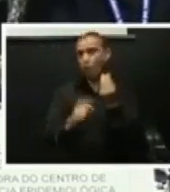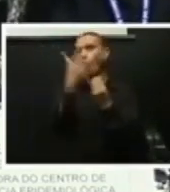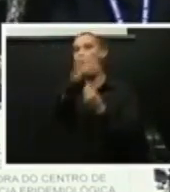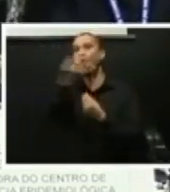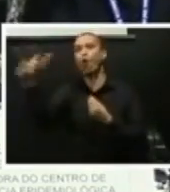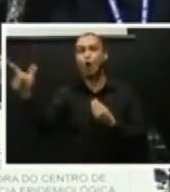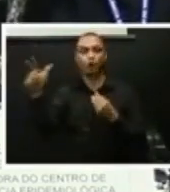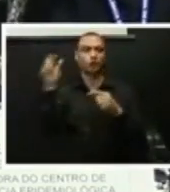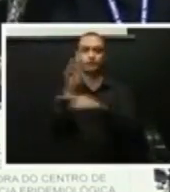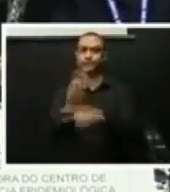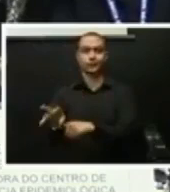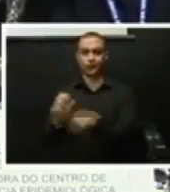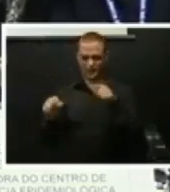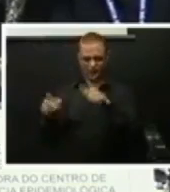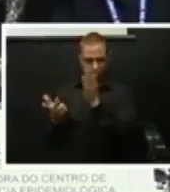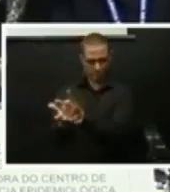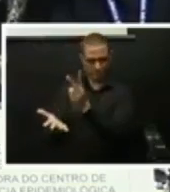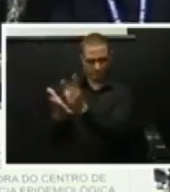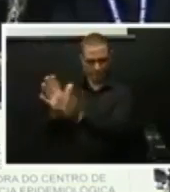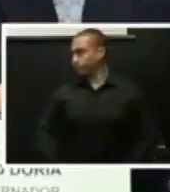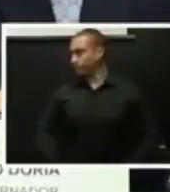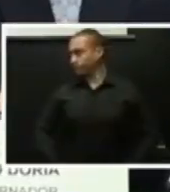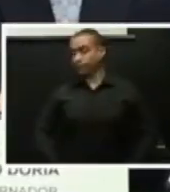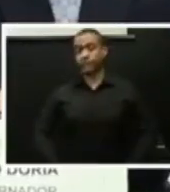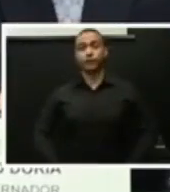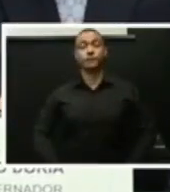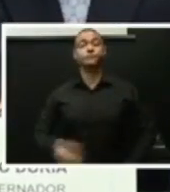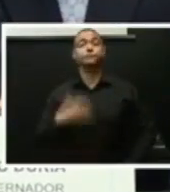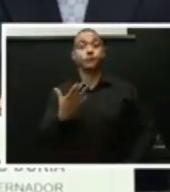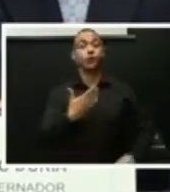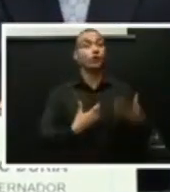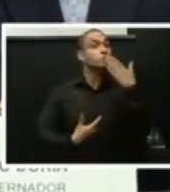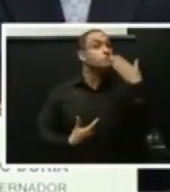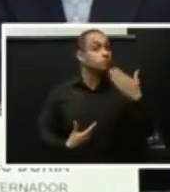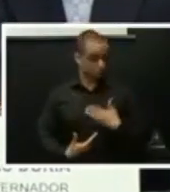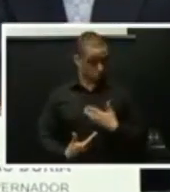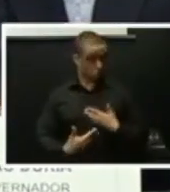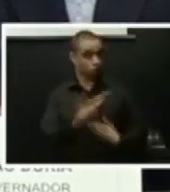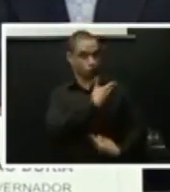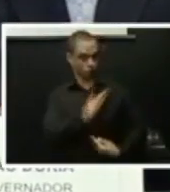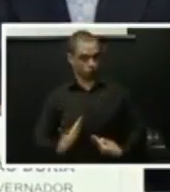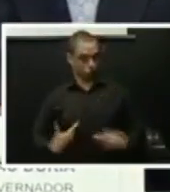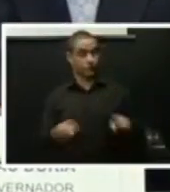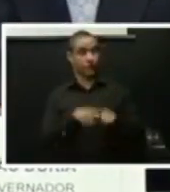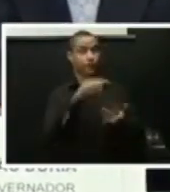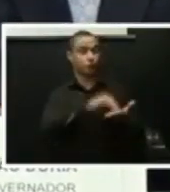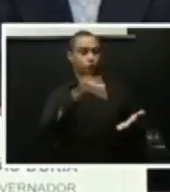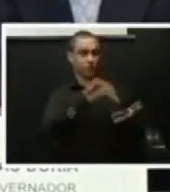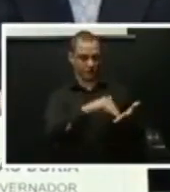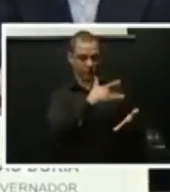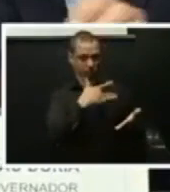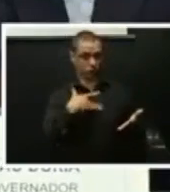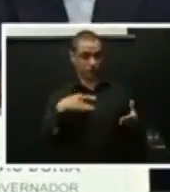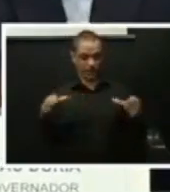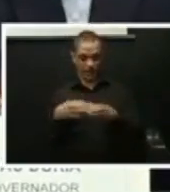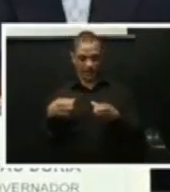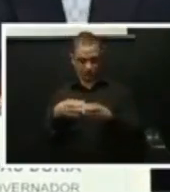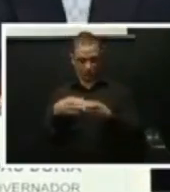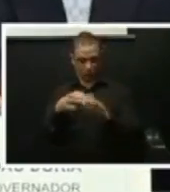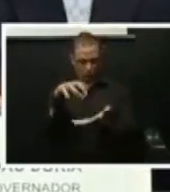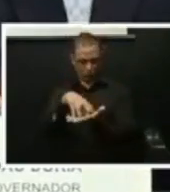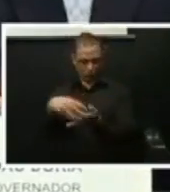outras viroses que não aquelas que são cobertas pela vacina david uip destacou a importância da população mais